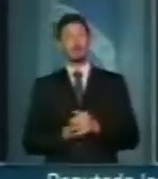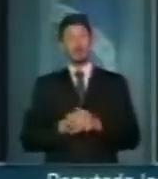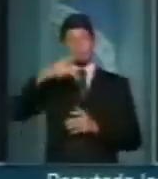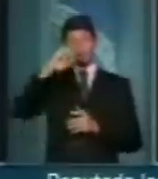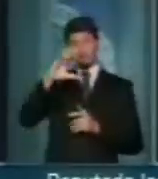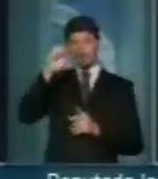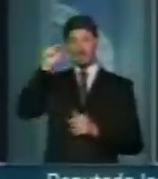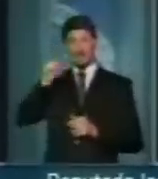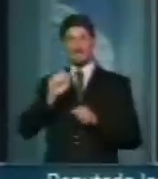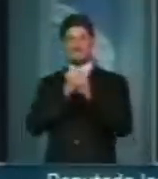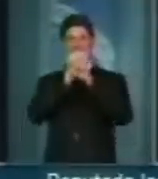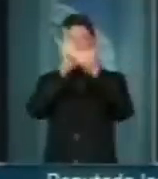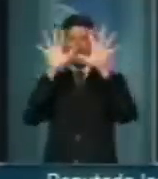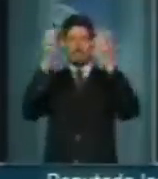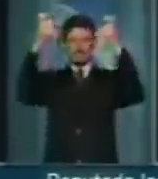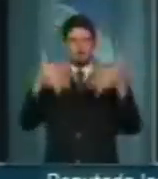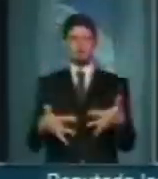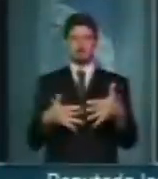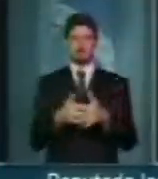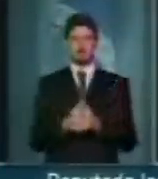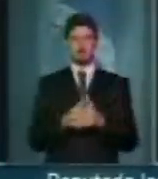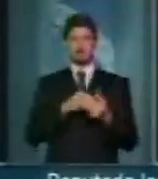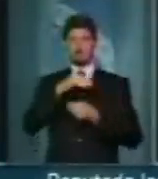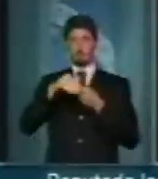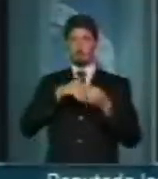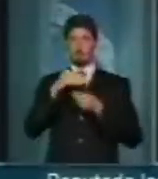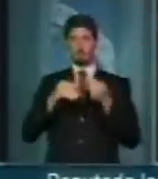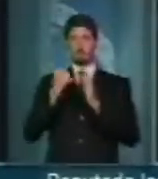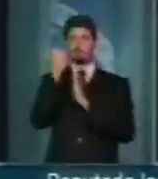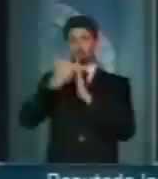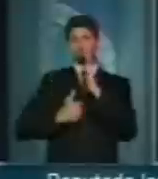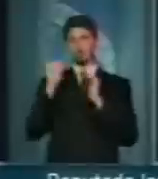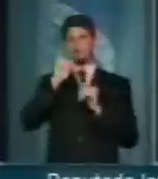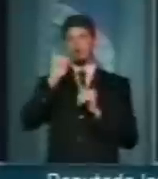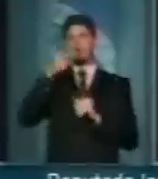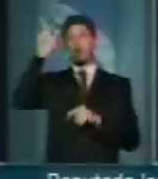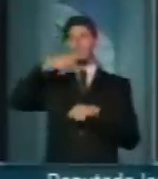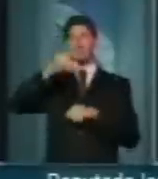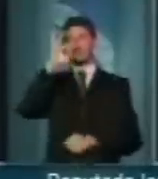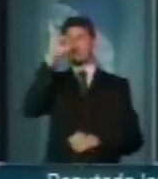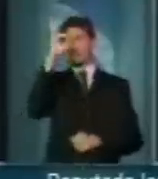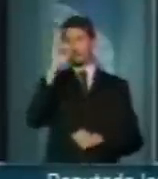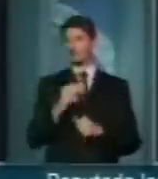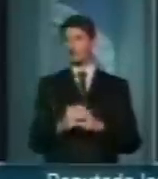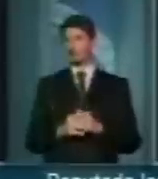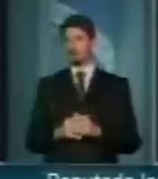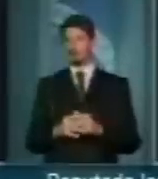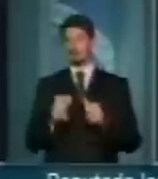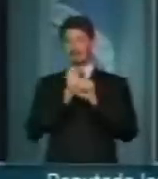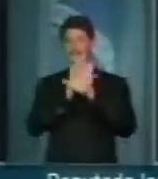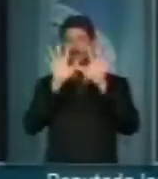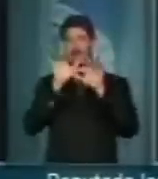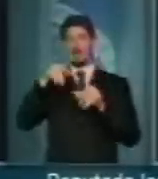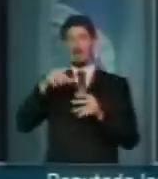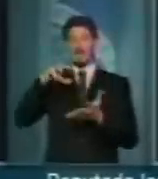constitucional, ela é muito clara. Ela não envolve imunidade tributária para produto importado. Ela é clara. É para